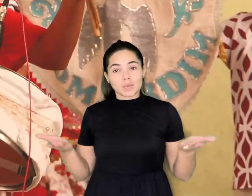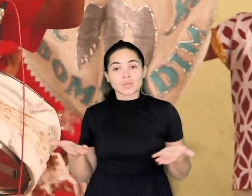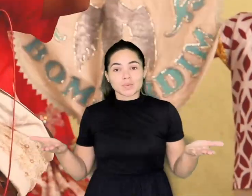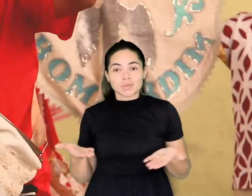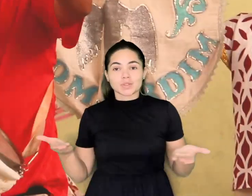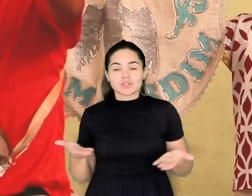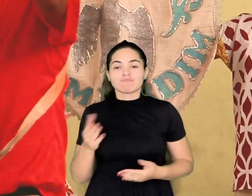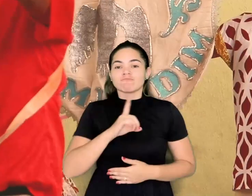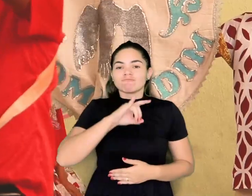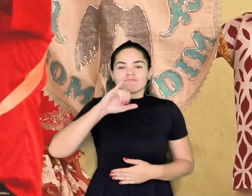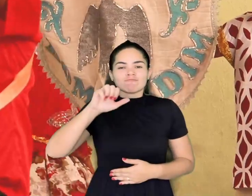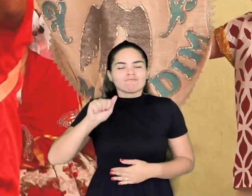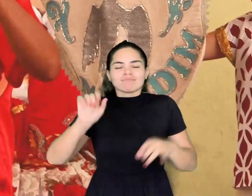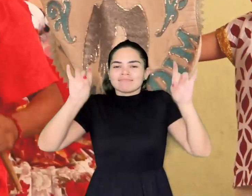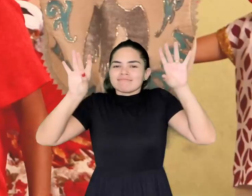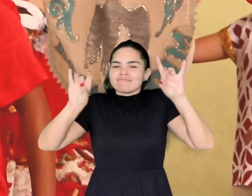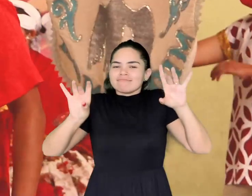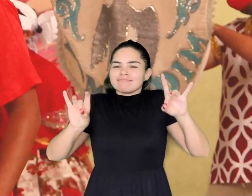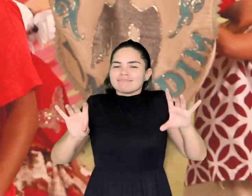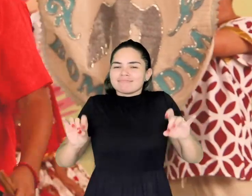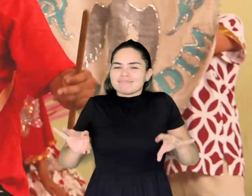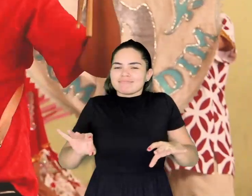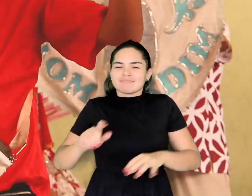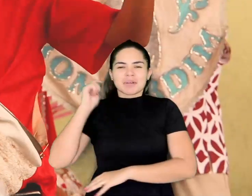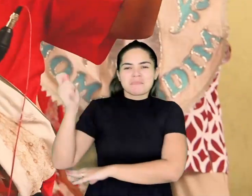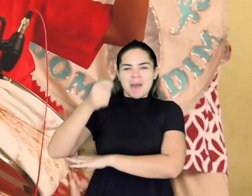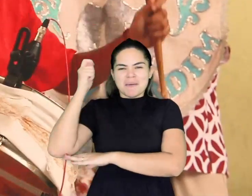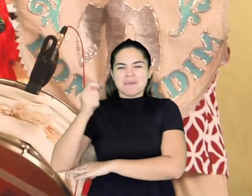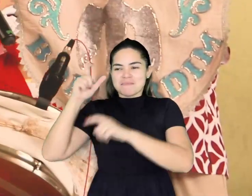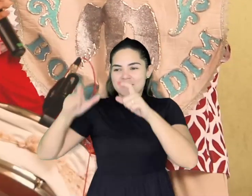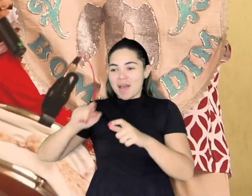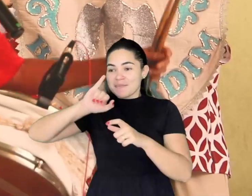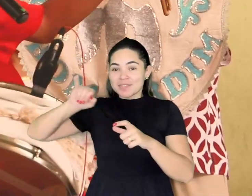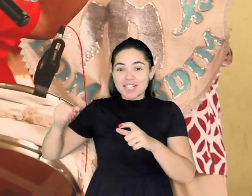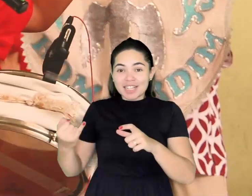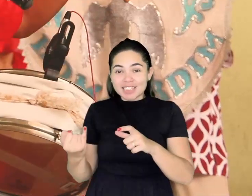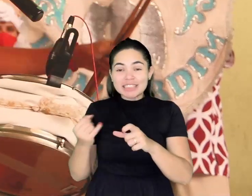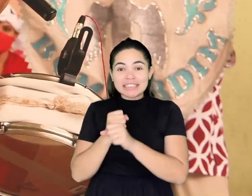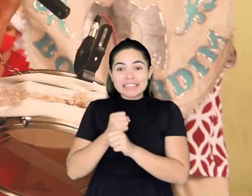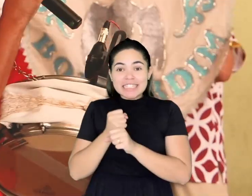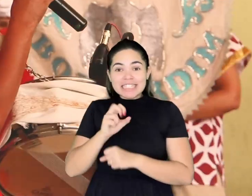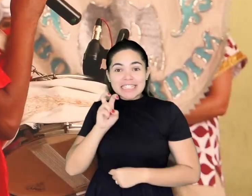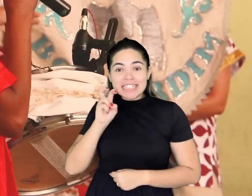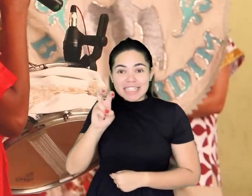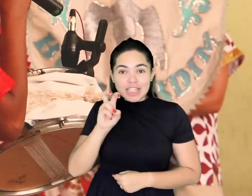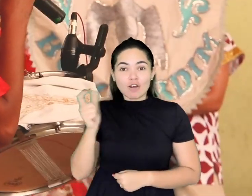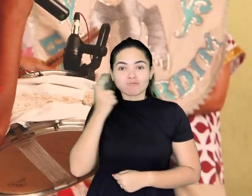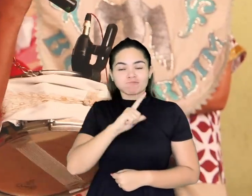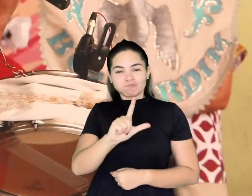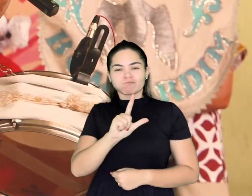E hoje, uma data mais que especial, né, pessoal? Maracatu Nação Bom Jardim, 5 anos, não é,